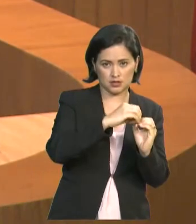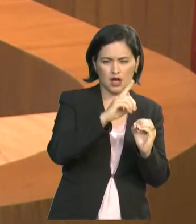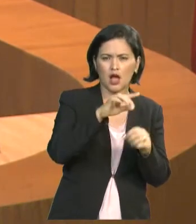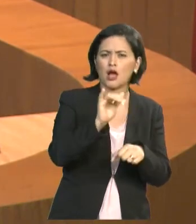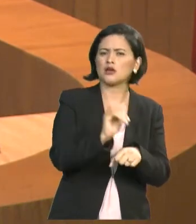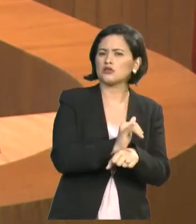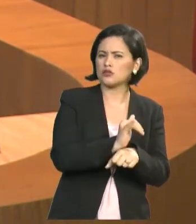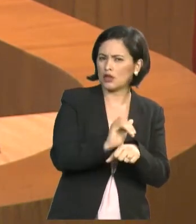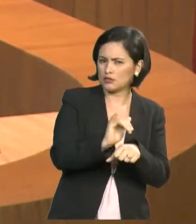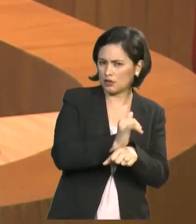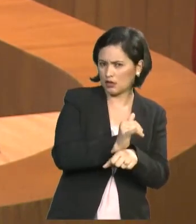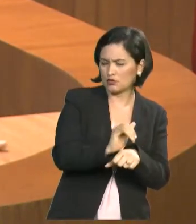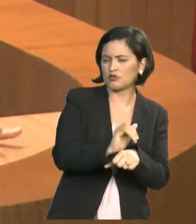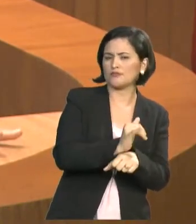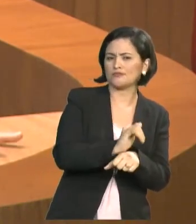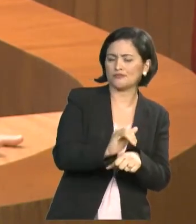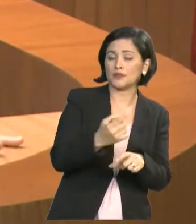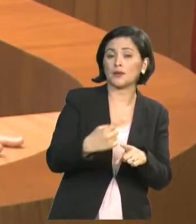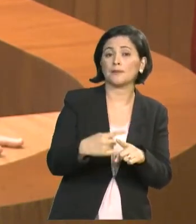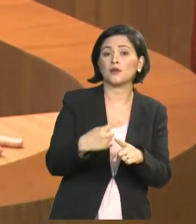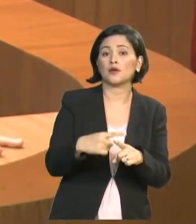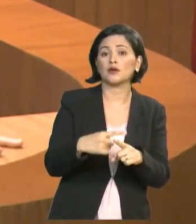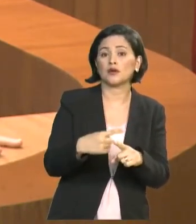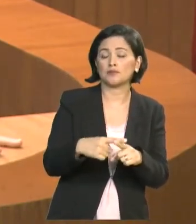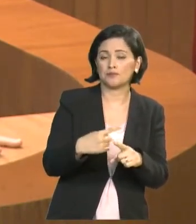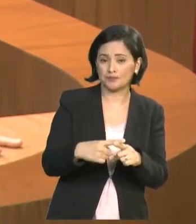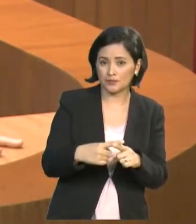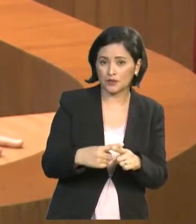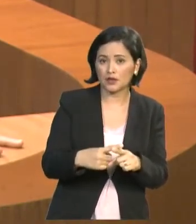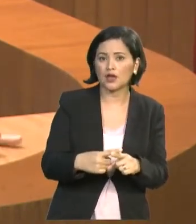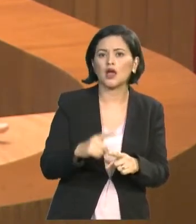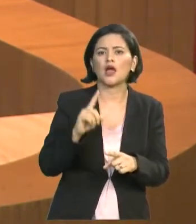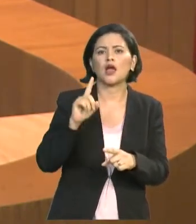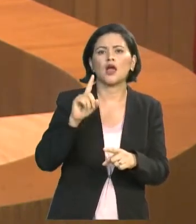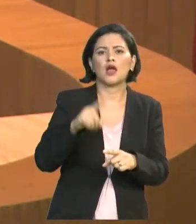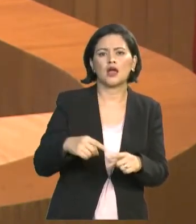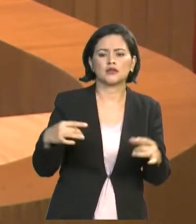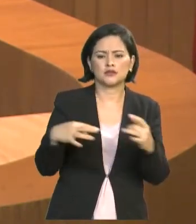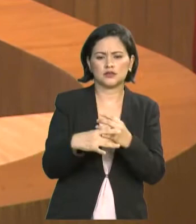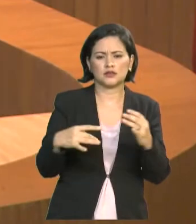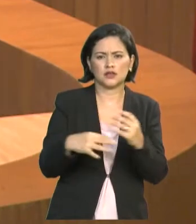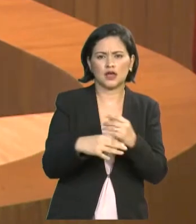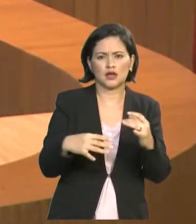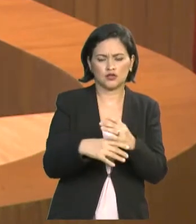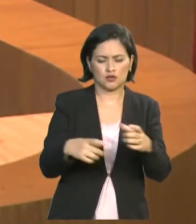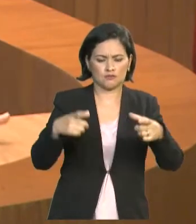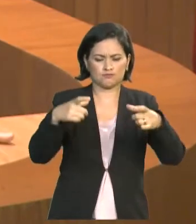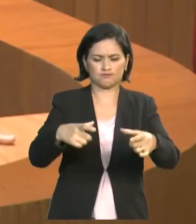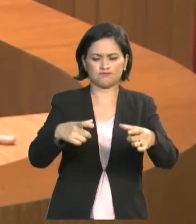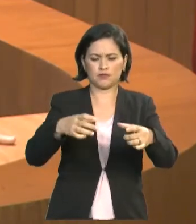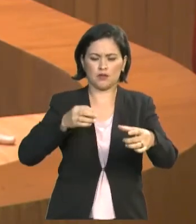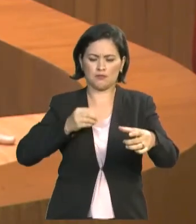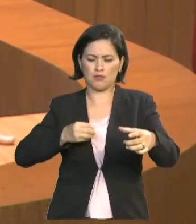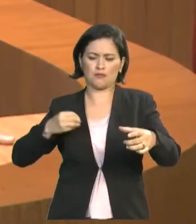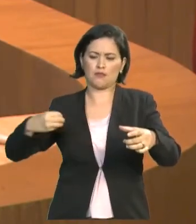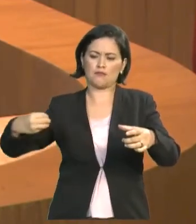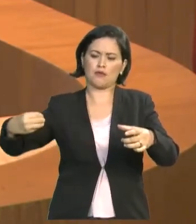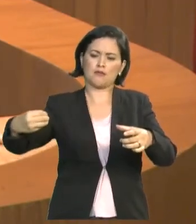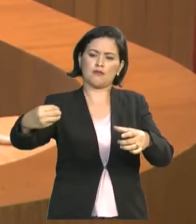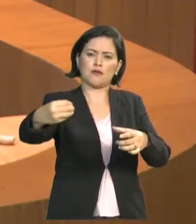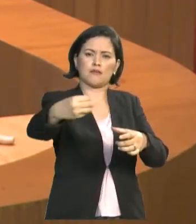Buriticupu é uma cidade polo, está localizada às margens da BR-222, a uma distância